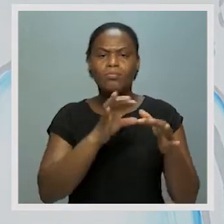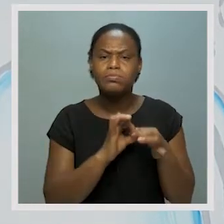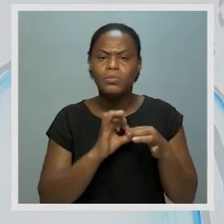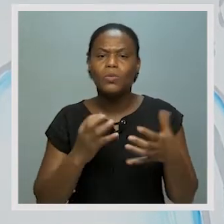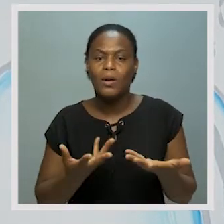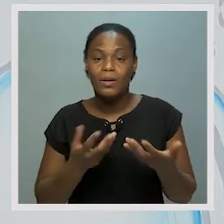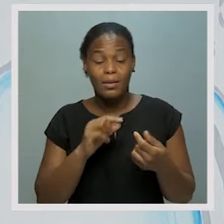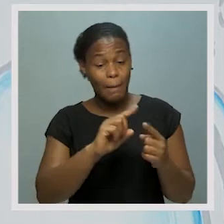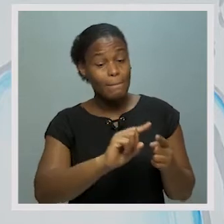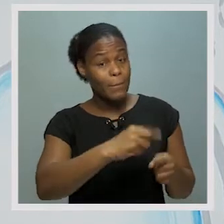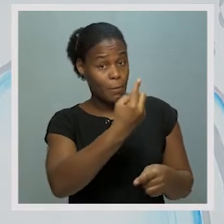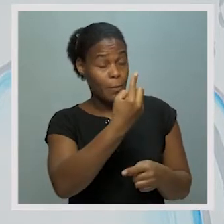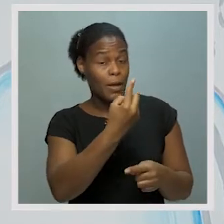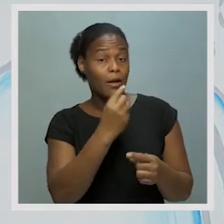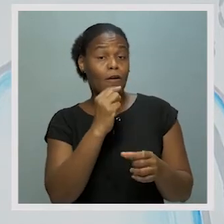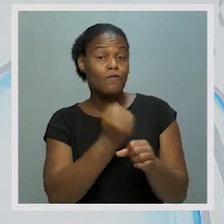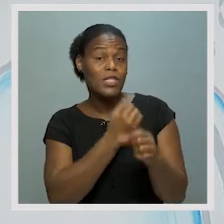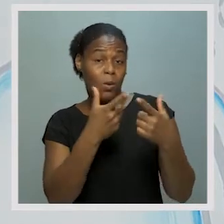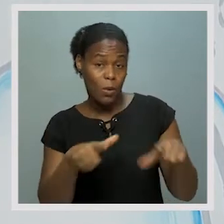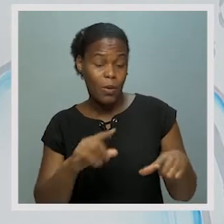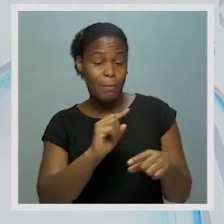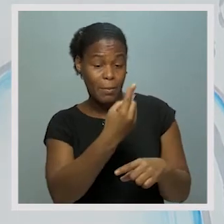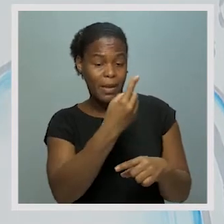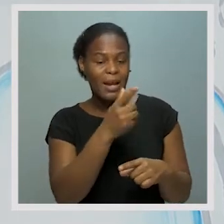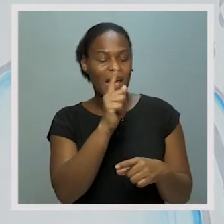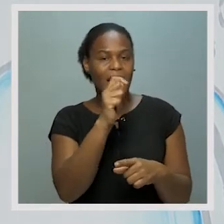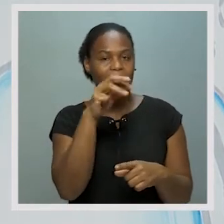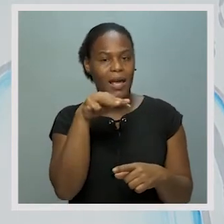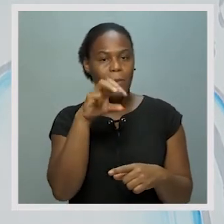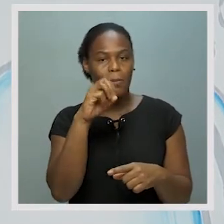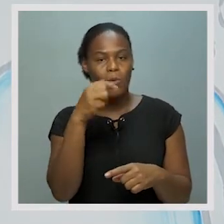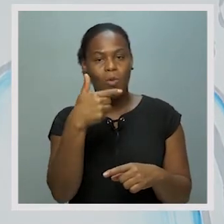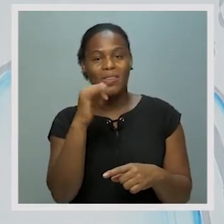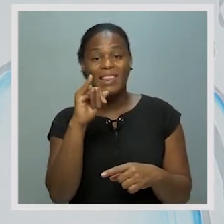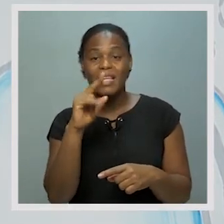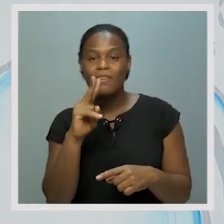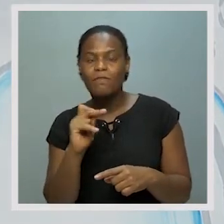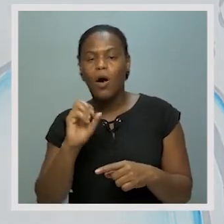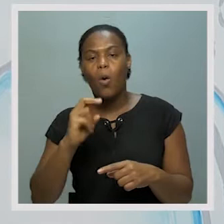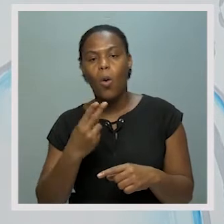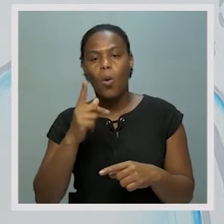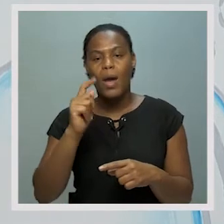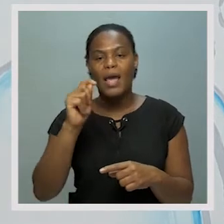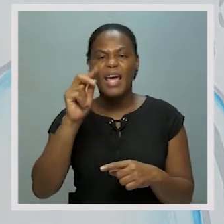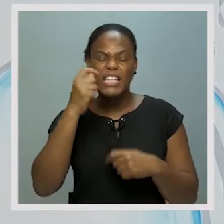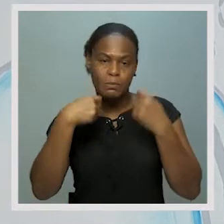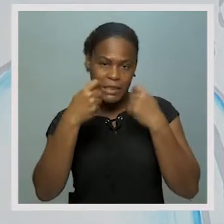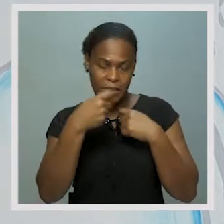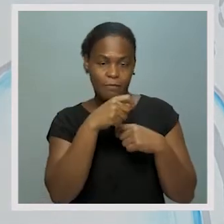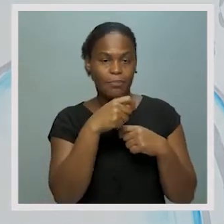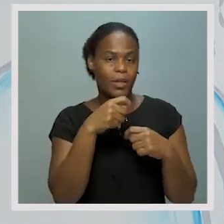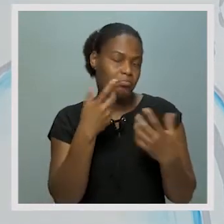E aqui temos a primeira função de linguagem, a emotiva ou expressiva, que se centra também